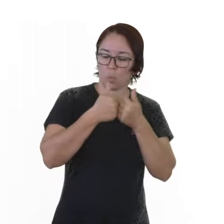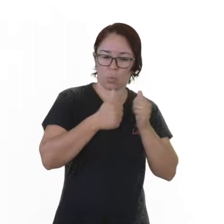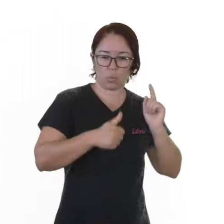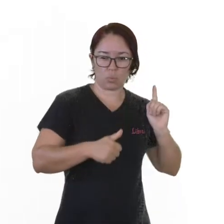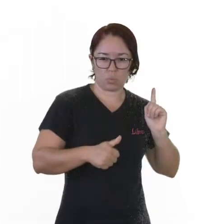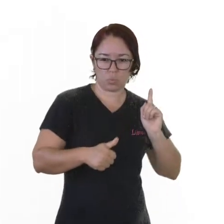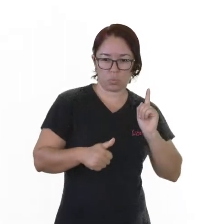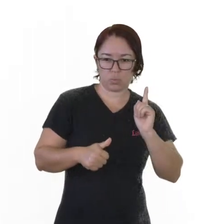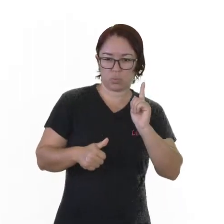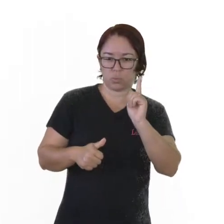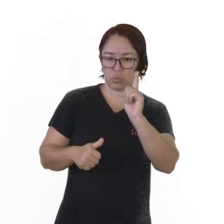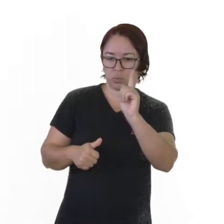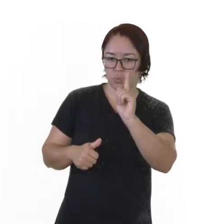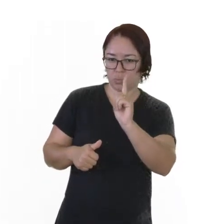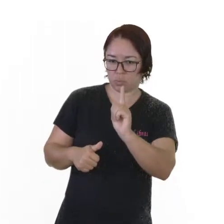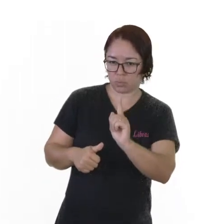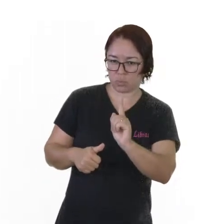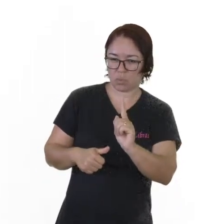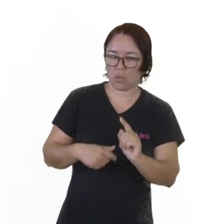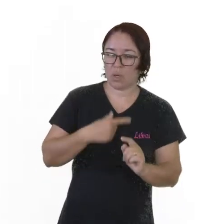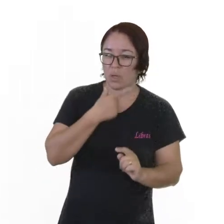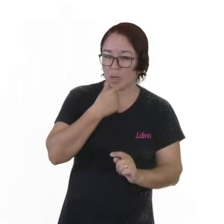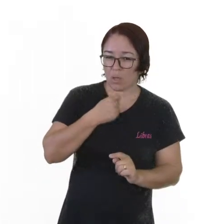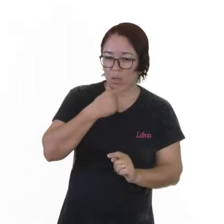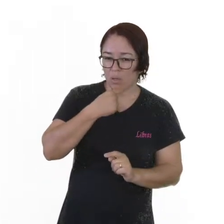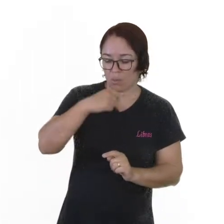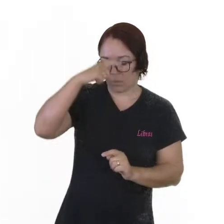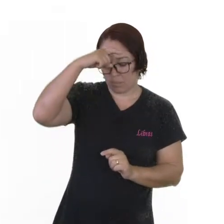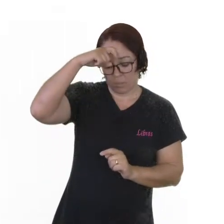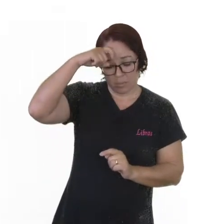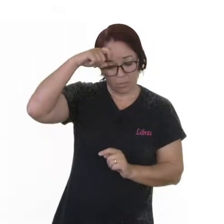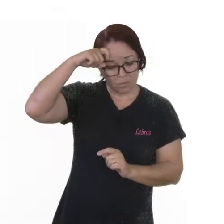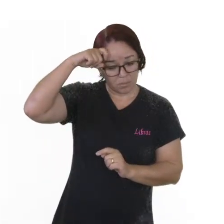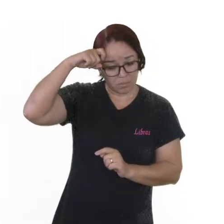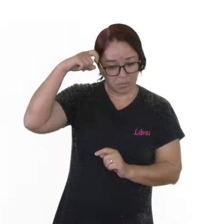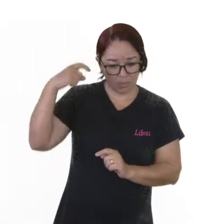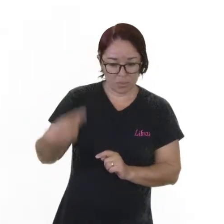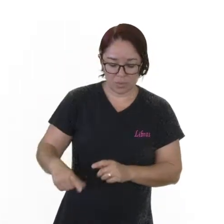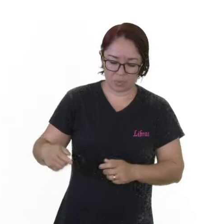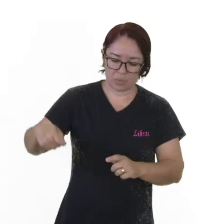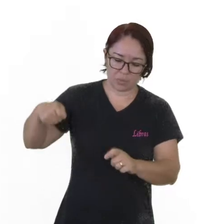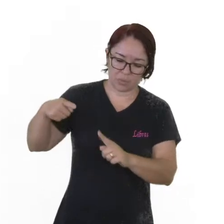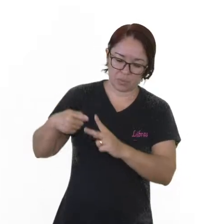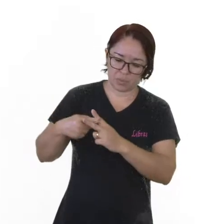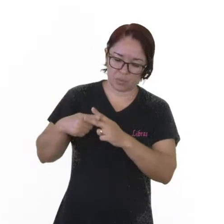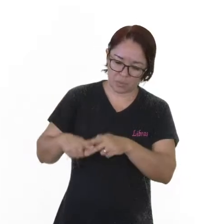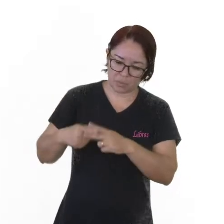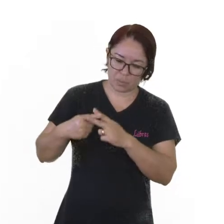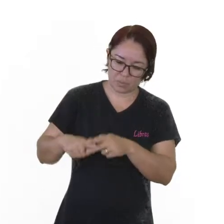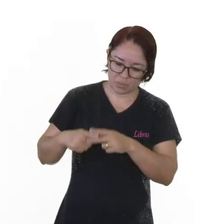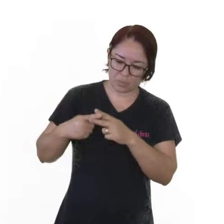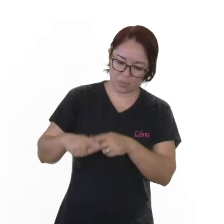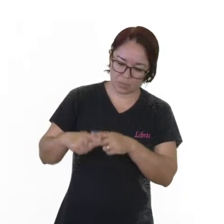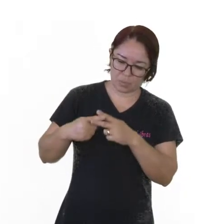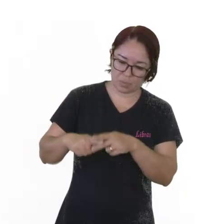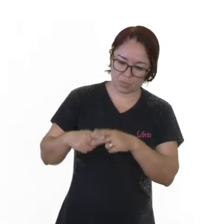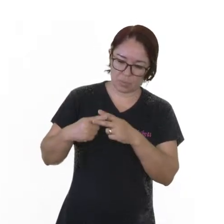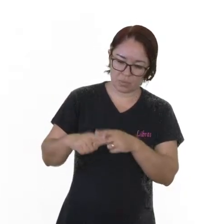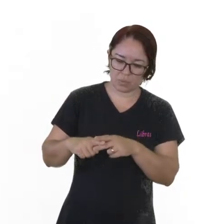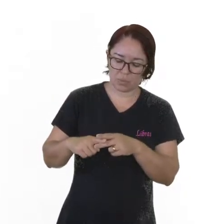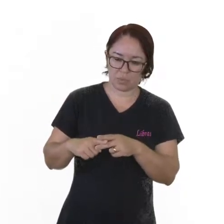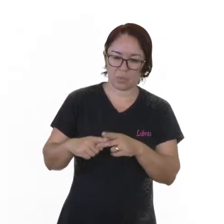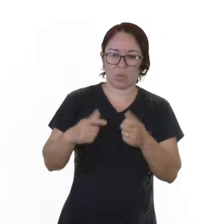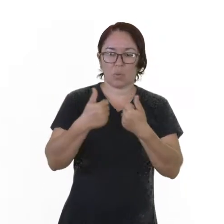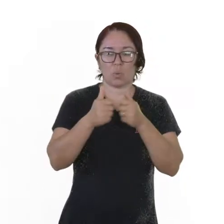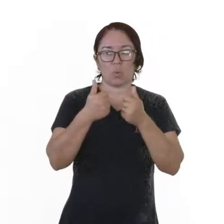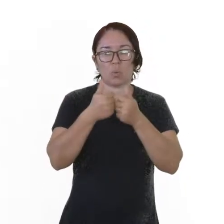ficou ali, suando, de boca aberta, vendo o ônibus se afastar. Dali a pouco chegou o